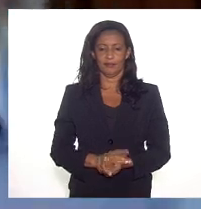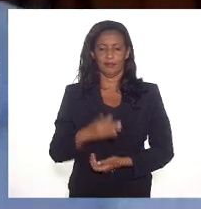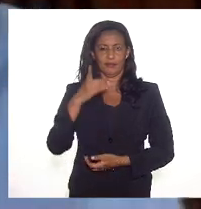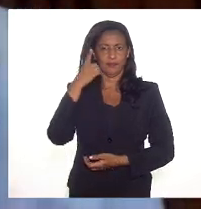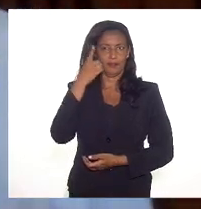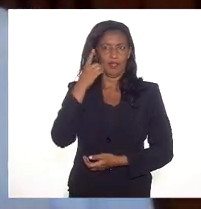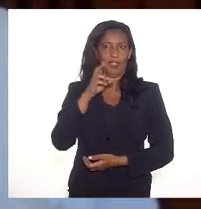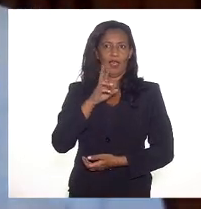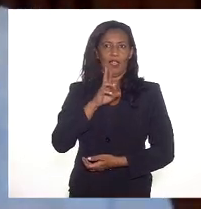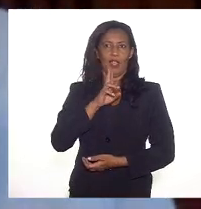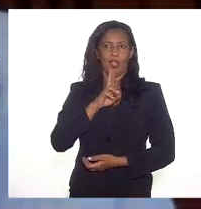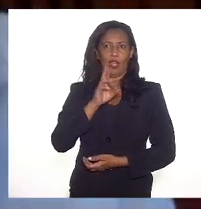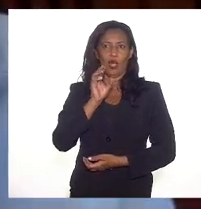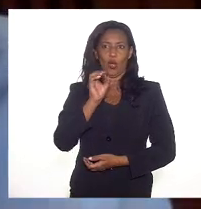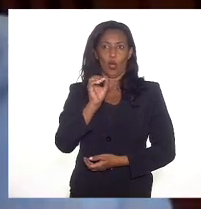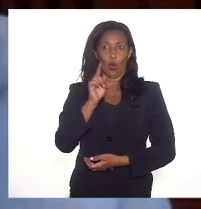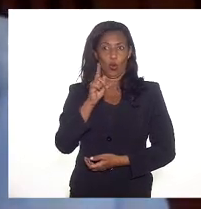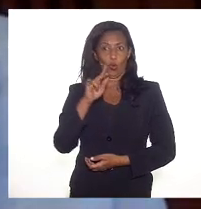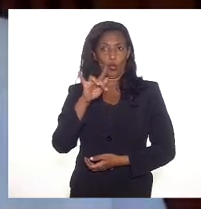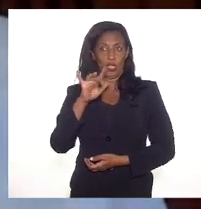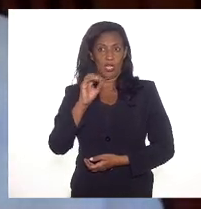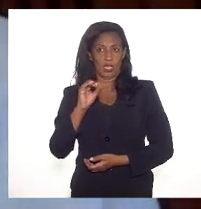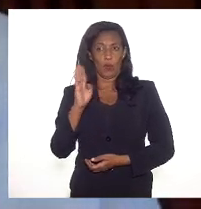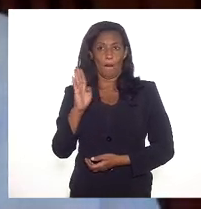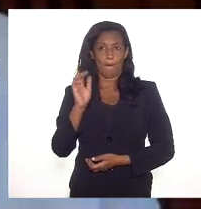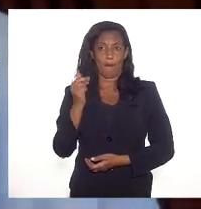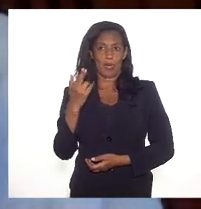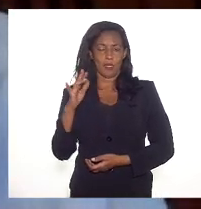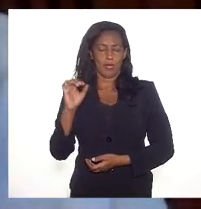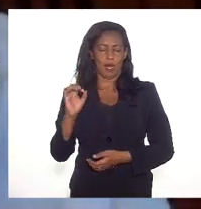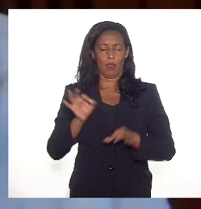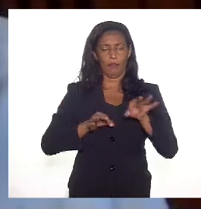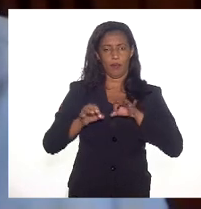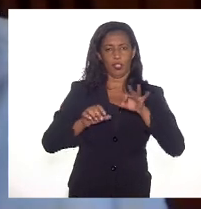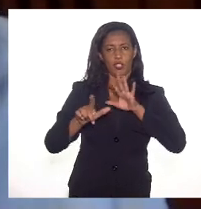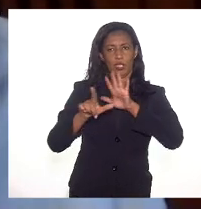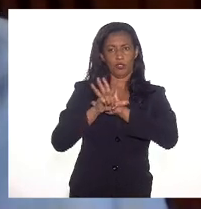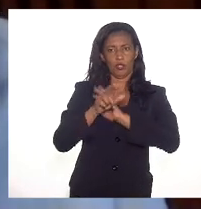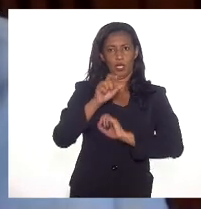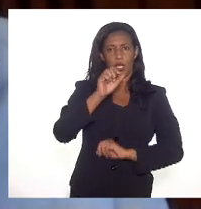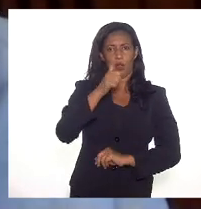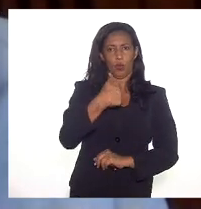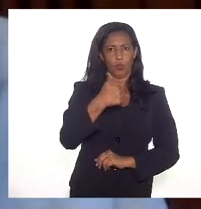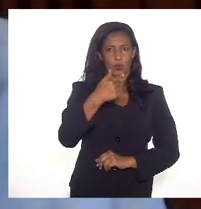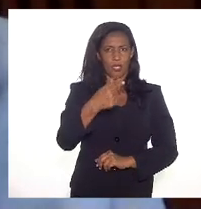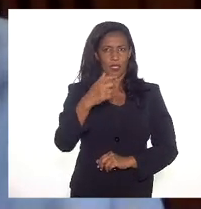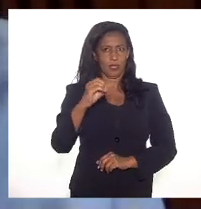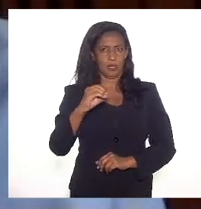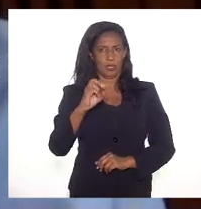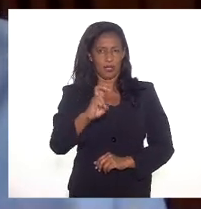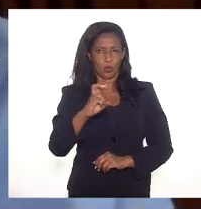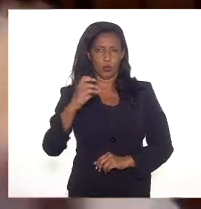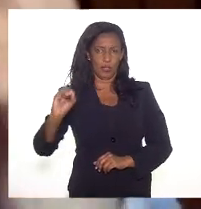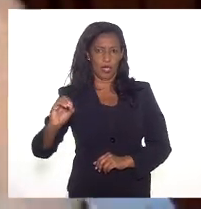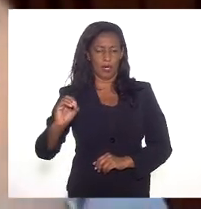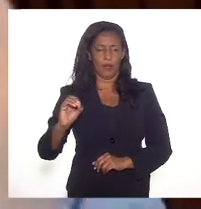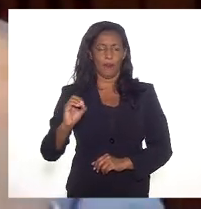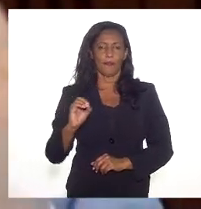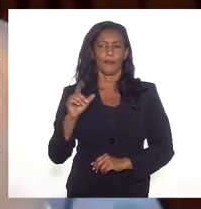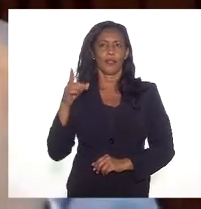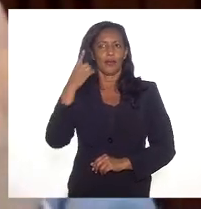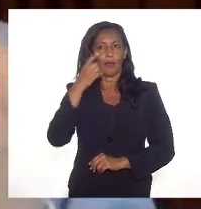Deputado Rodrigo Bacelar, relator, projeto de lei 1750, de autoria do deputado Brazão.